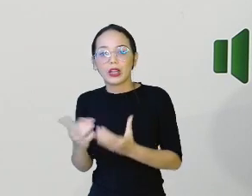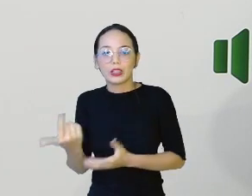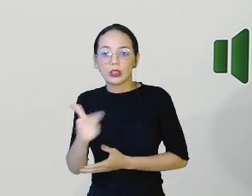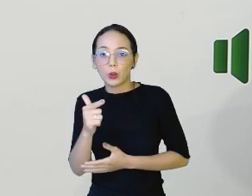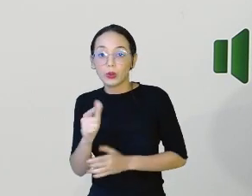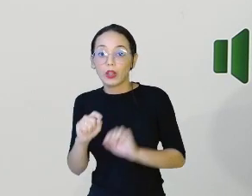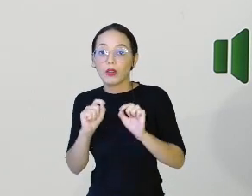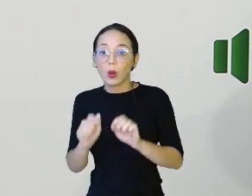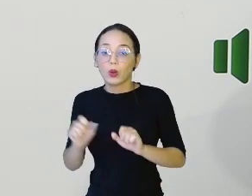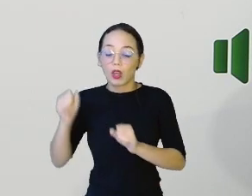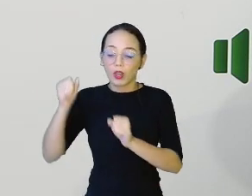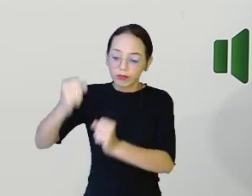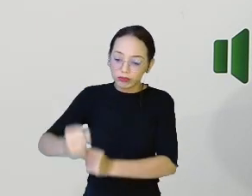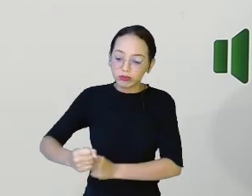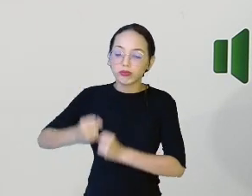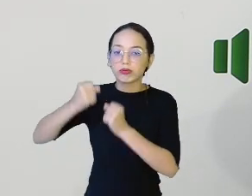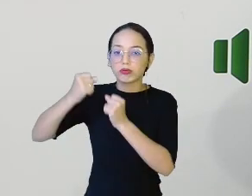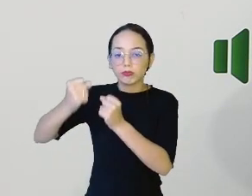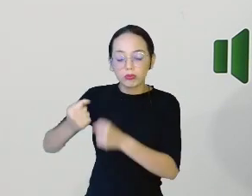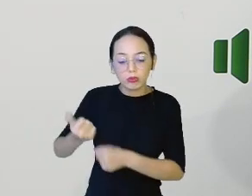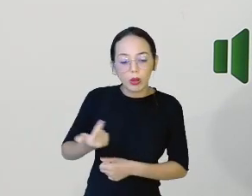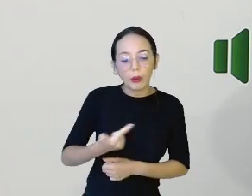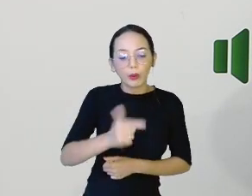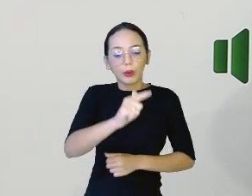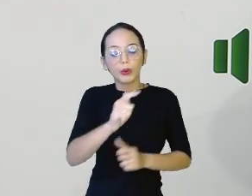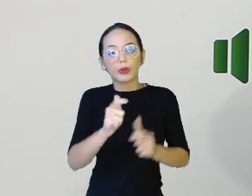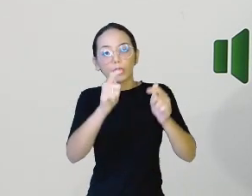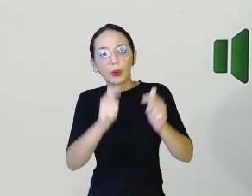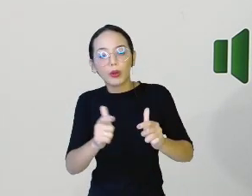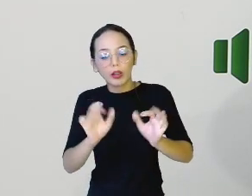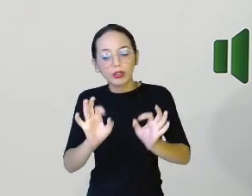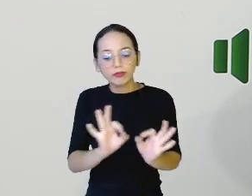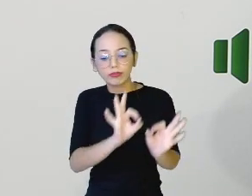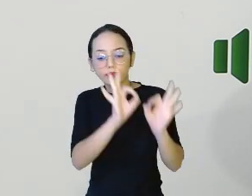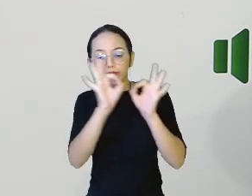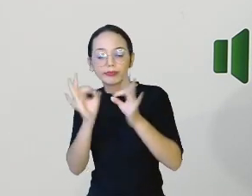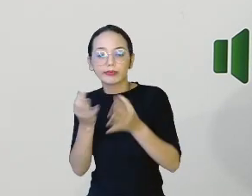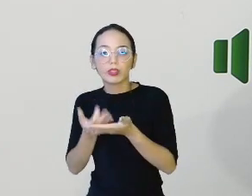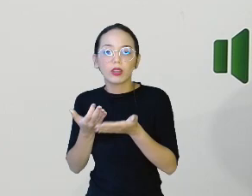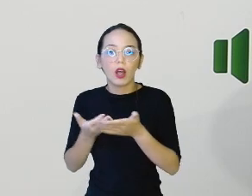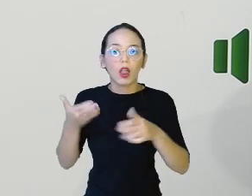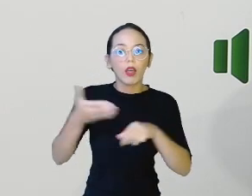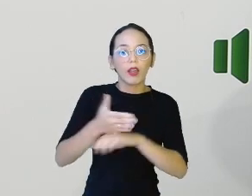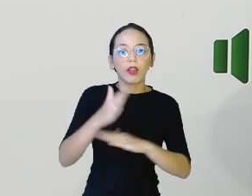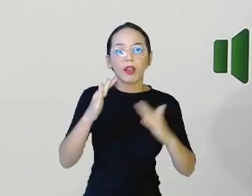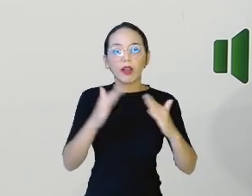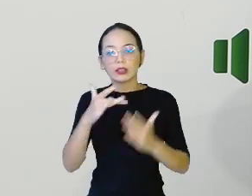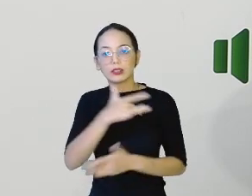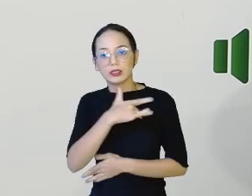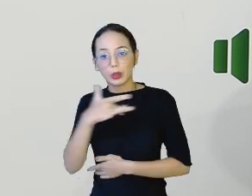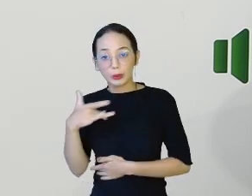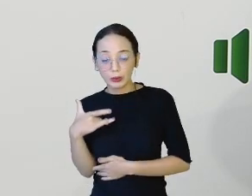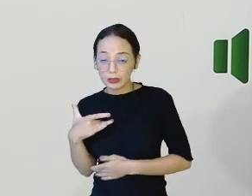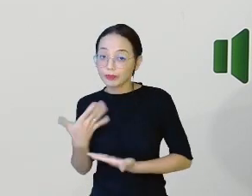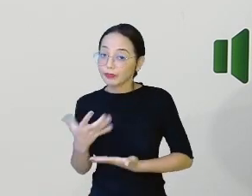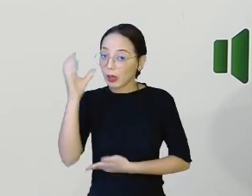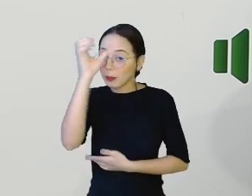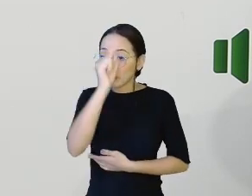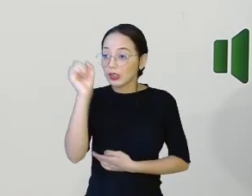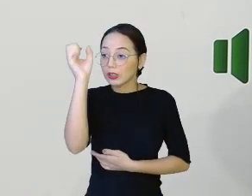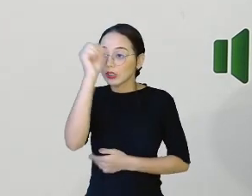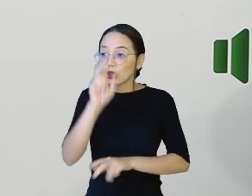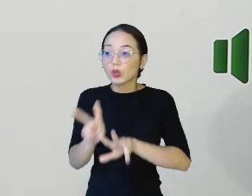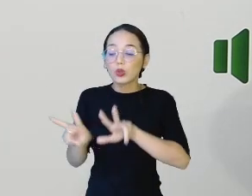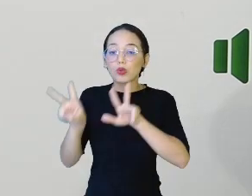eles pegam um barco e vão para outras comunidades para assistir a aula, para ir num posto de saúde. Então, vamos aprender um pouquinho sobre